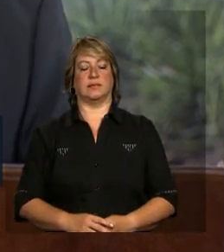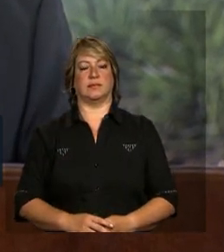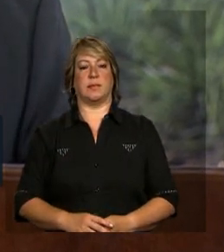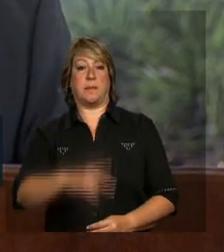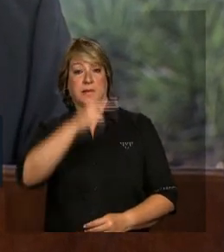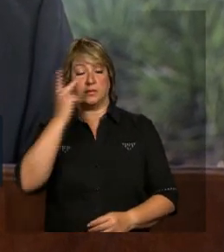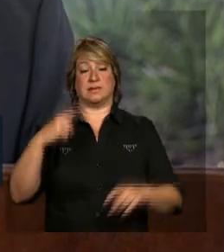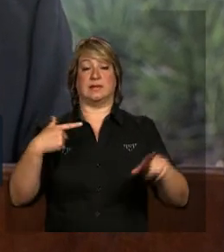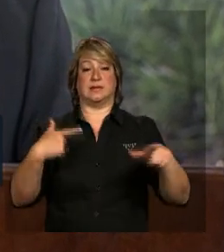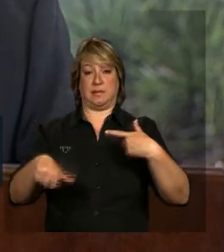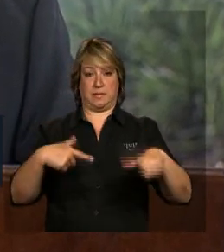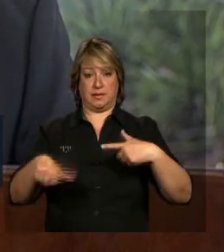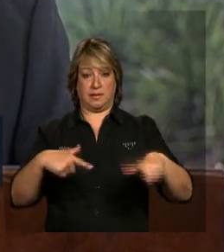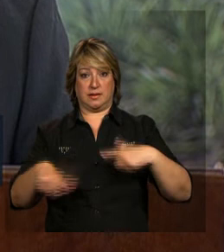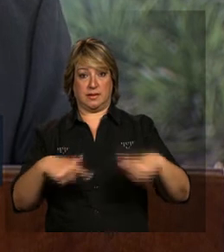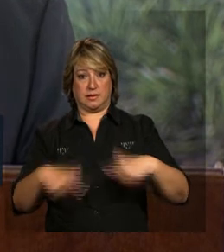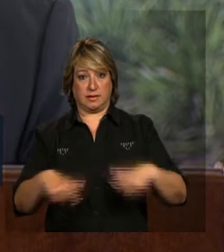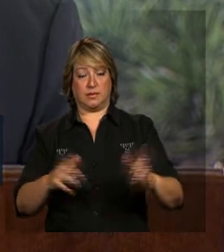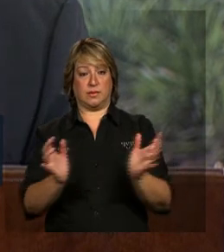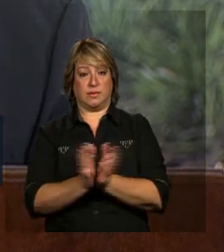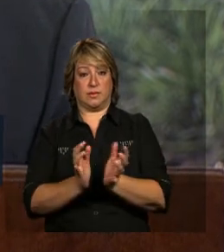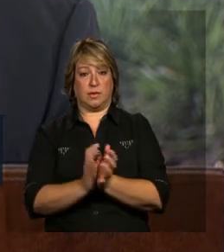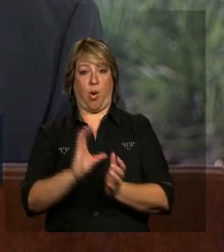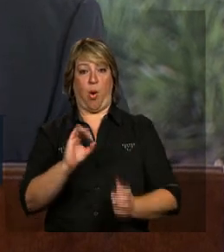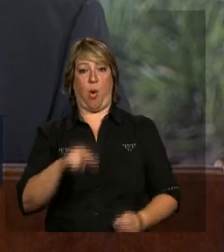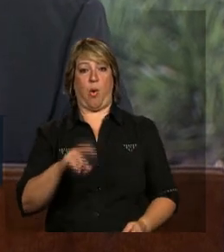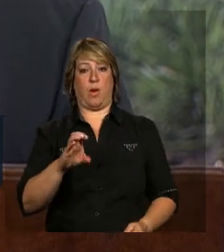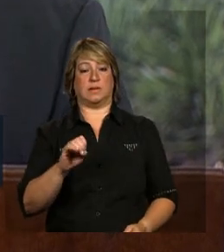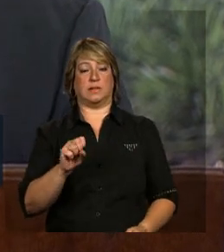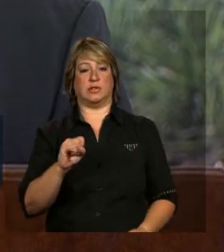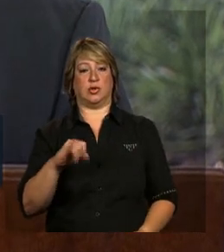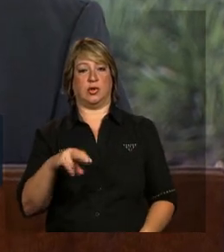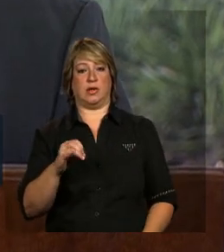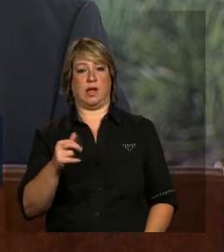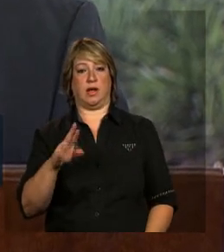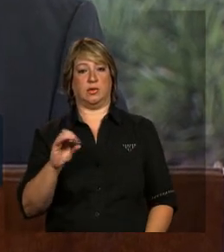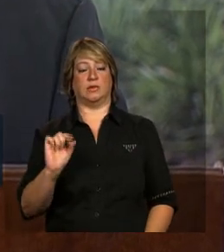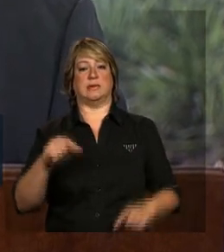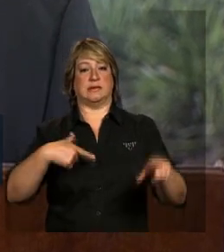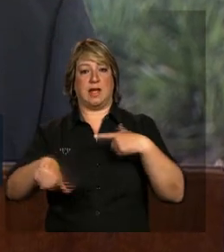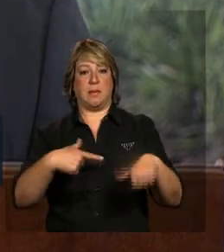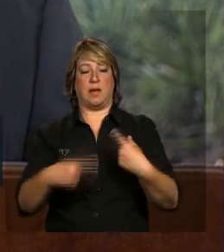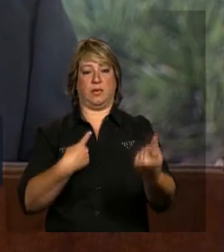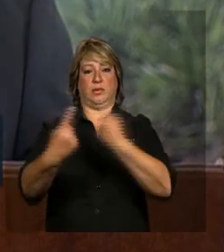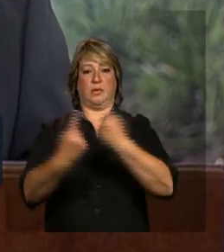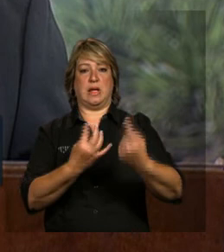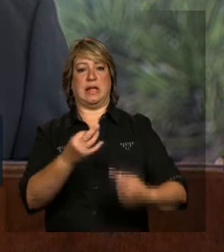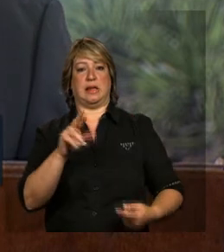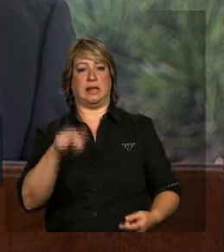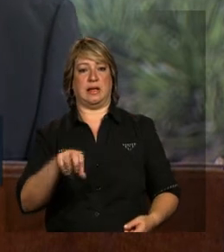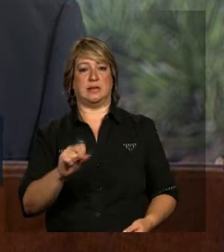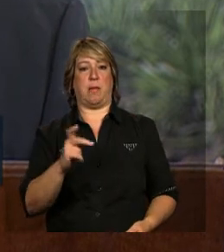os operadores concessionários de serviços de Transportes e